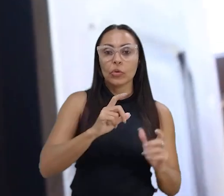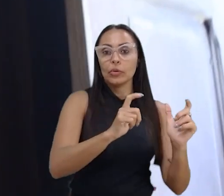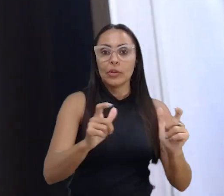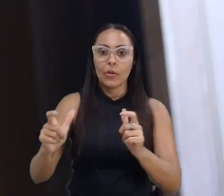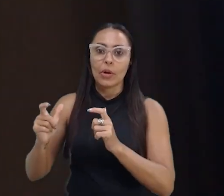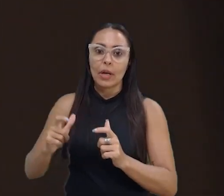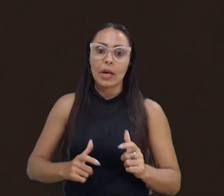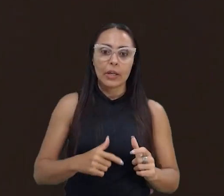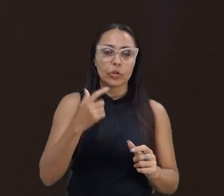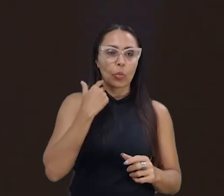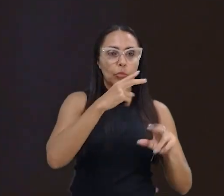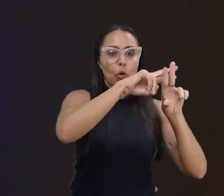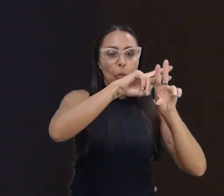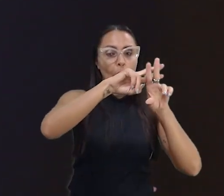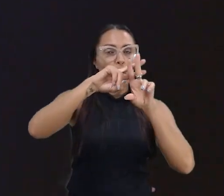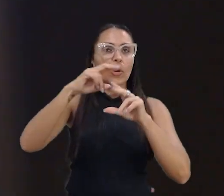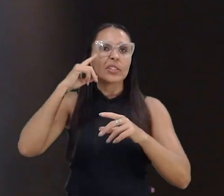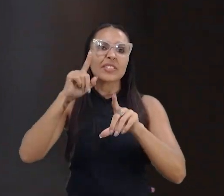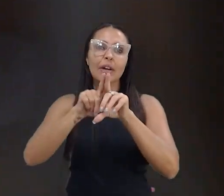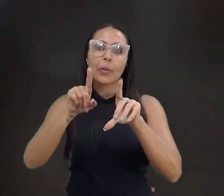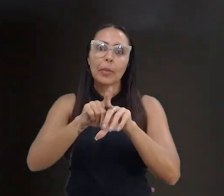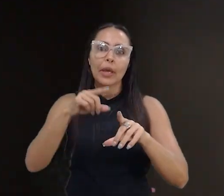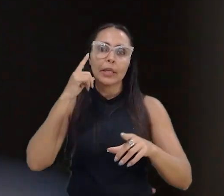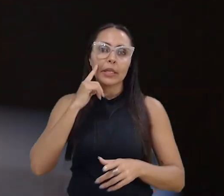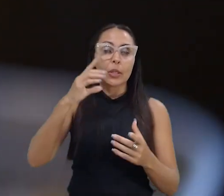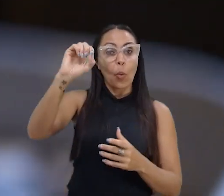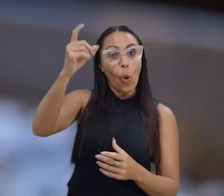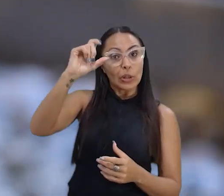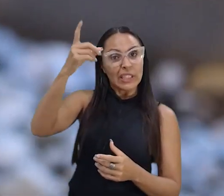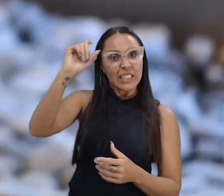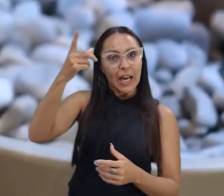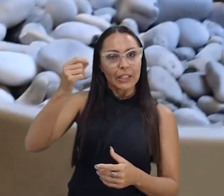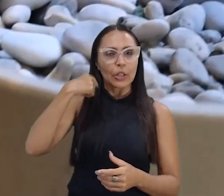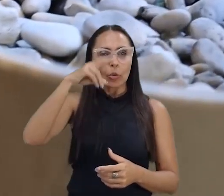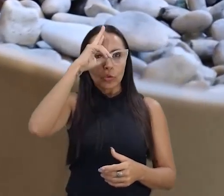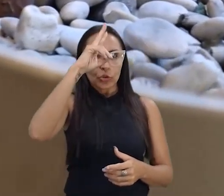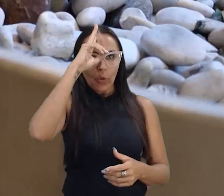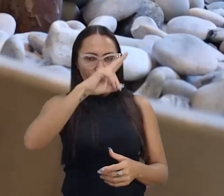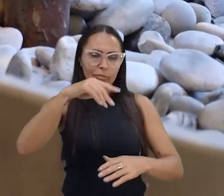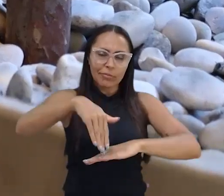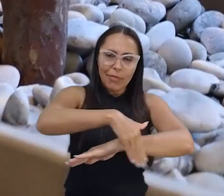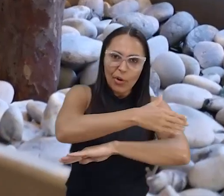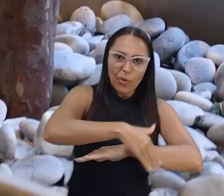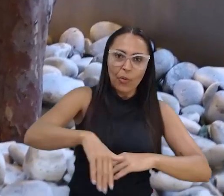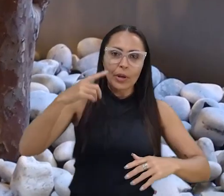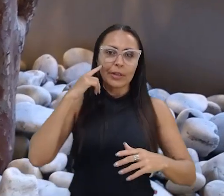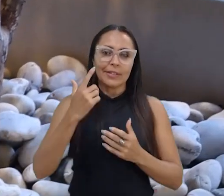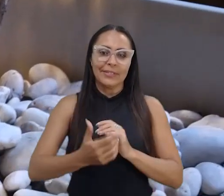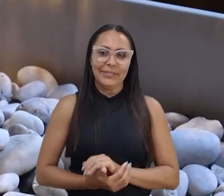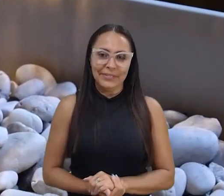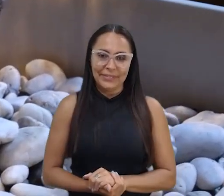como os combogós, ladrilhos, tão presentes nos sítios históricos de Olinda e Recife, tão afetivos e tão interessantes para o nosso clima